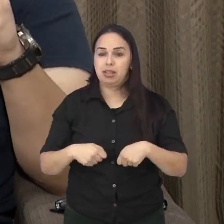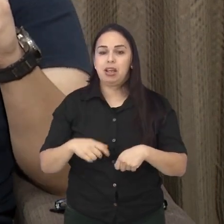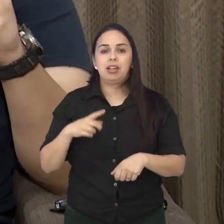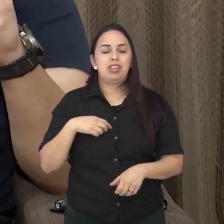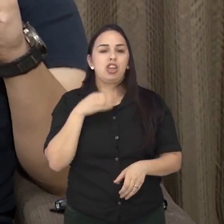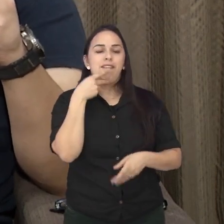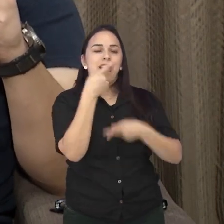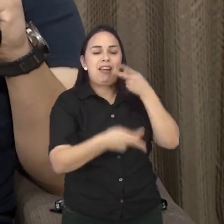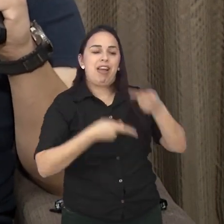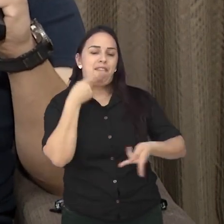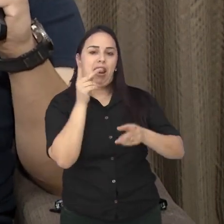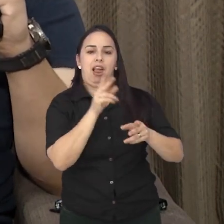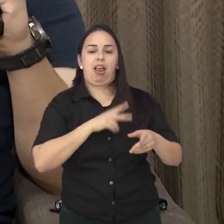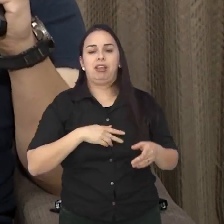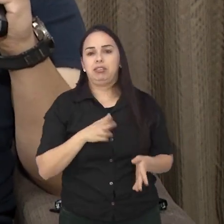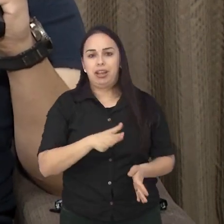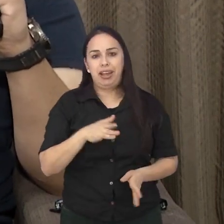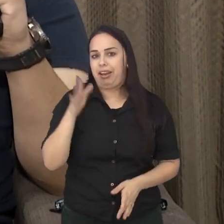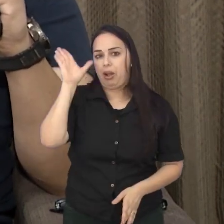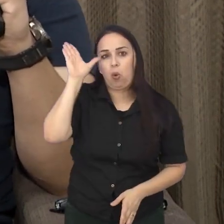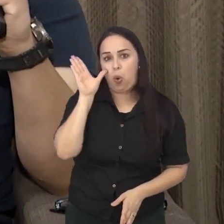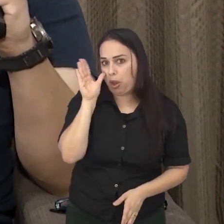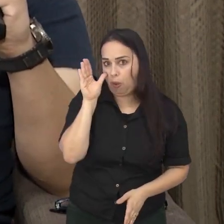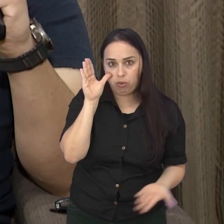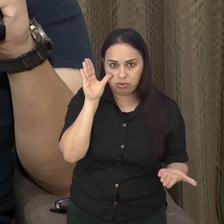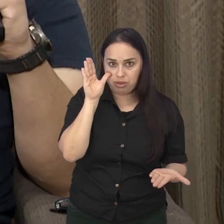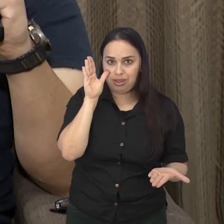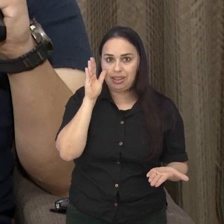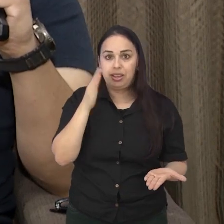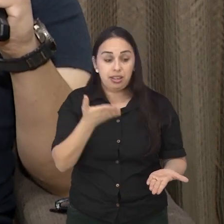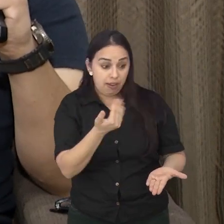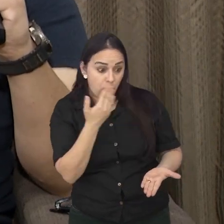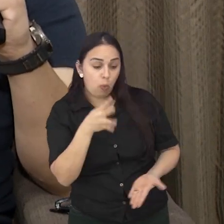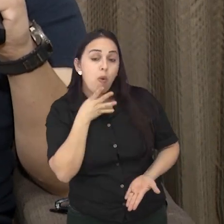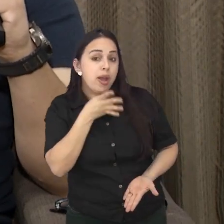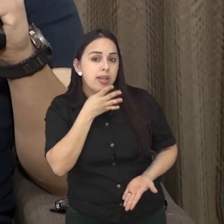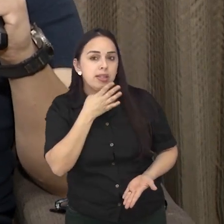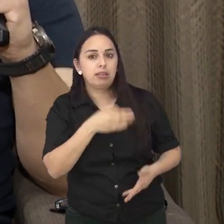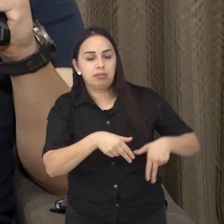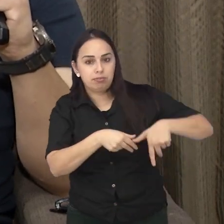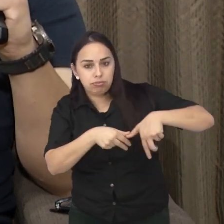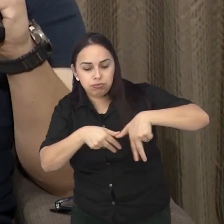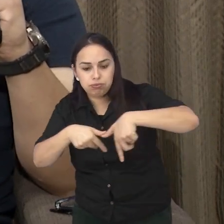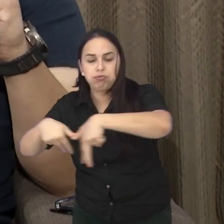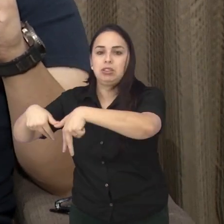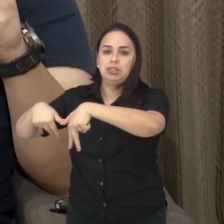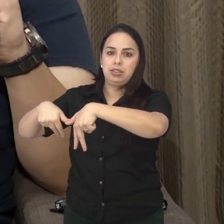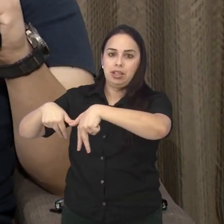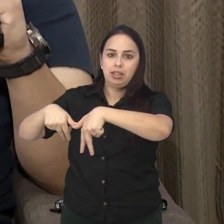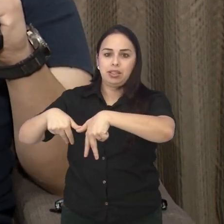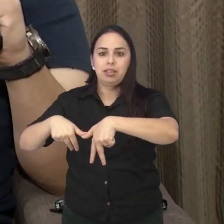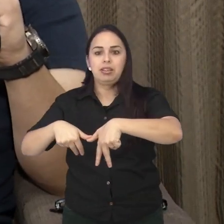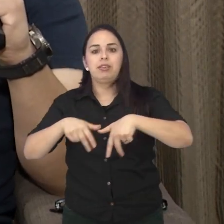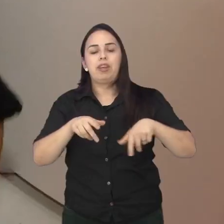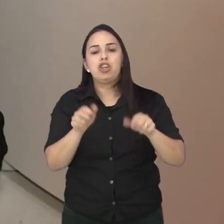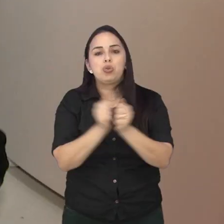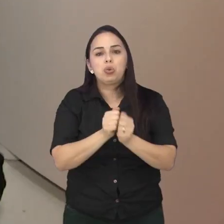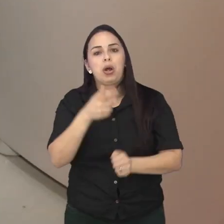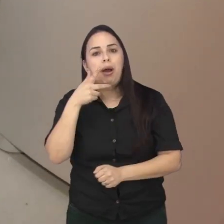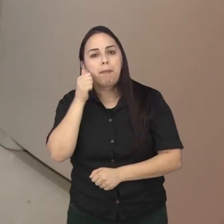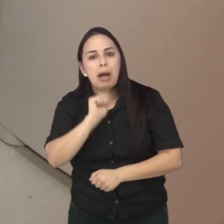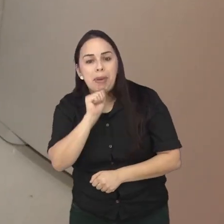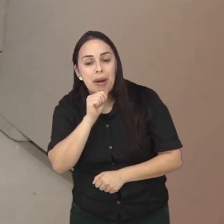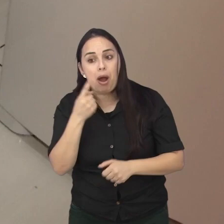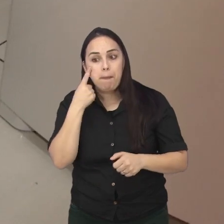fica falando, criança é curioso. Então às vezes, quer vir, quer conhecer, dá a mão pro pai, vem junto com o pai, sabe? Vem junto com a mãe,